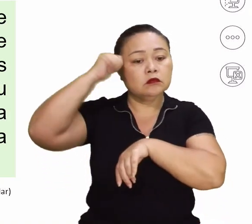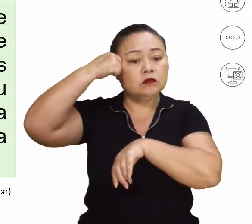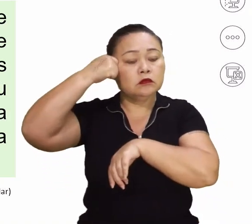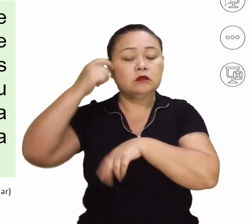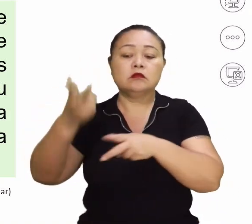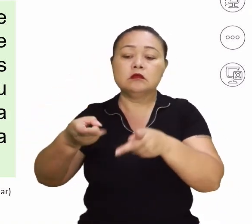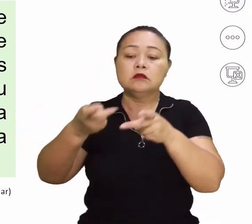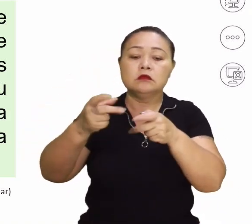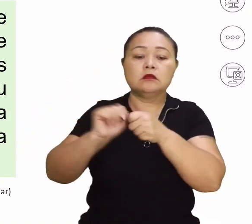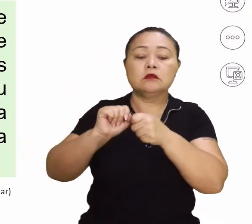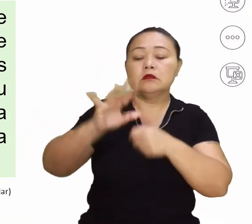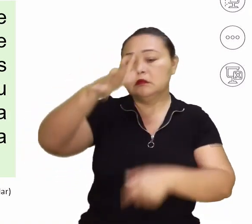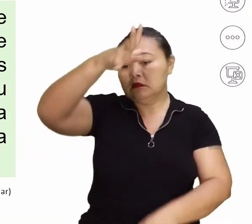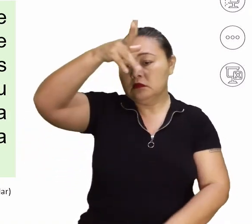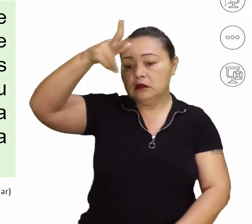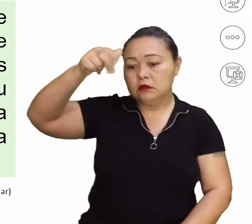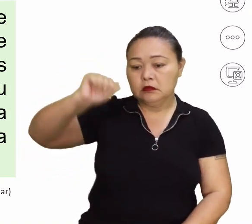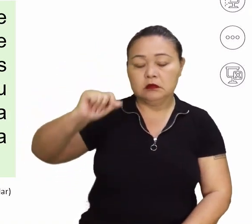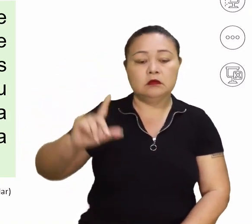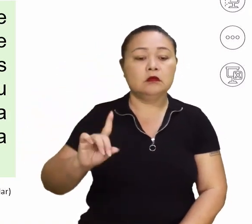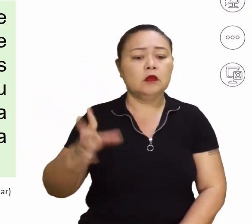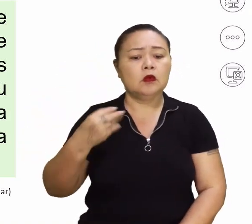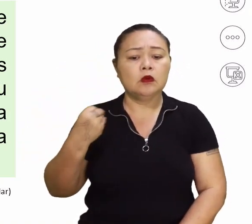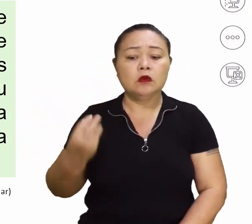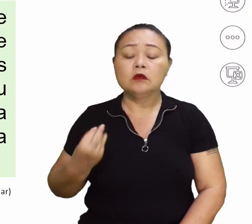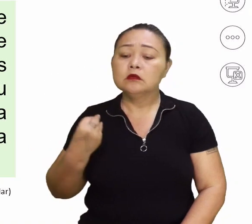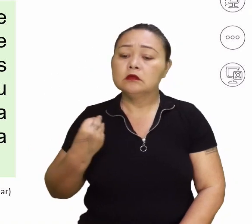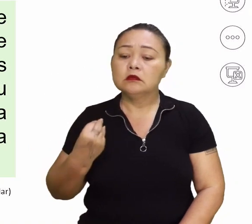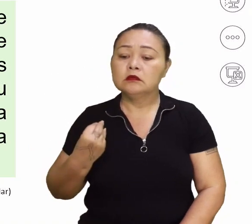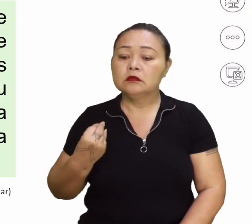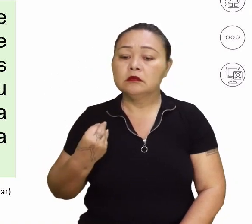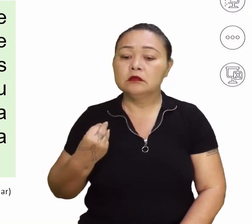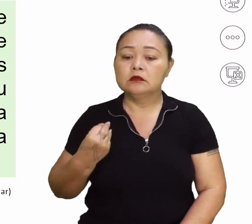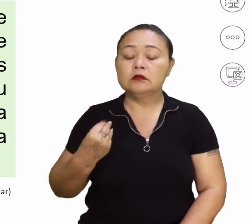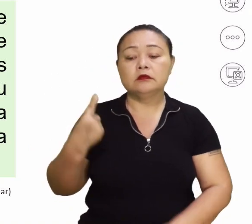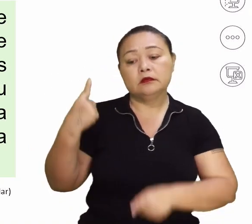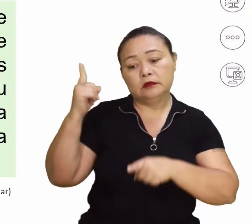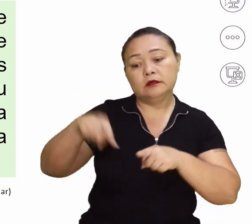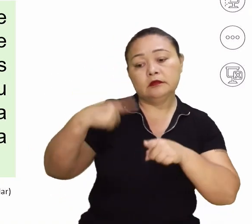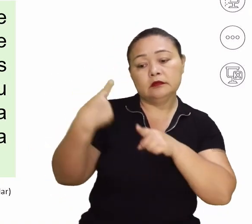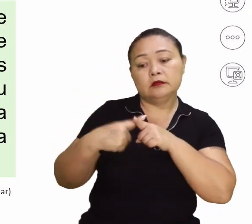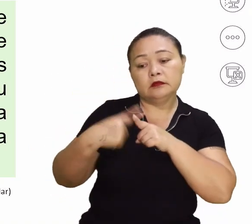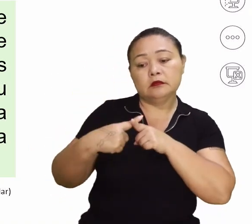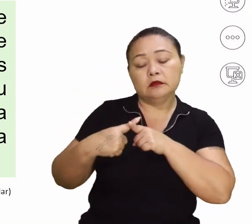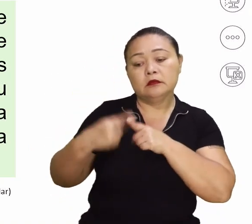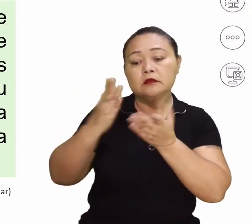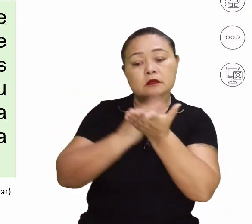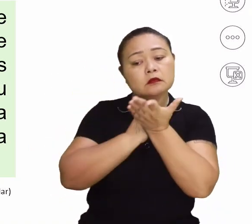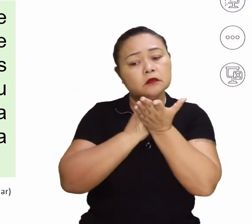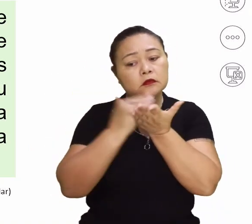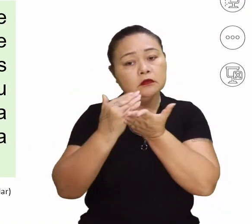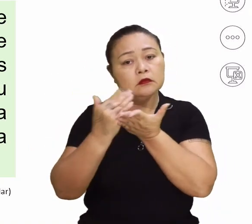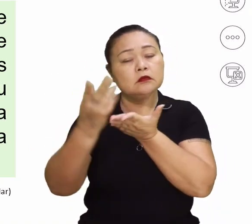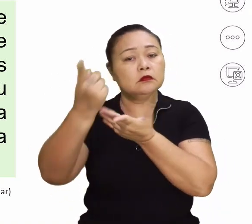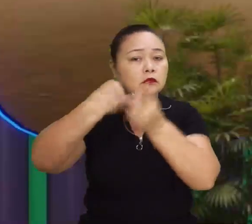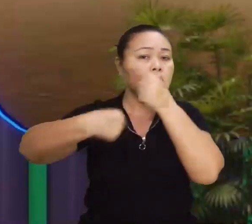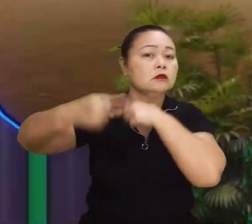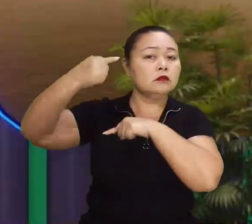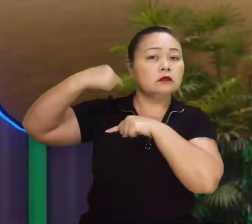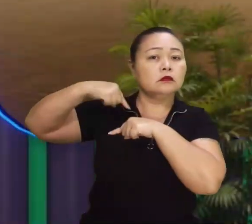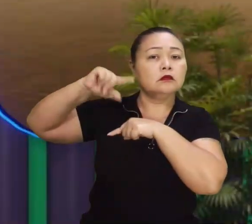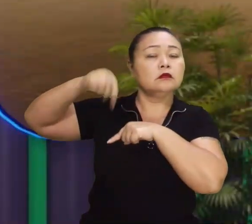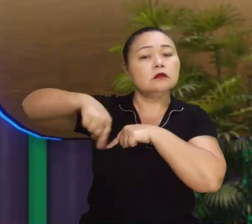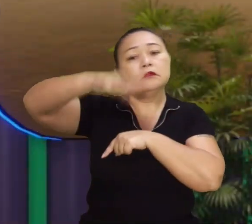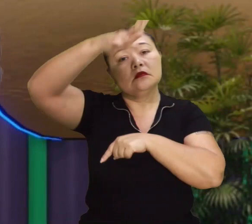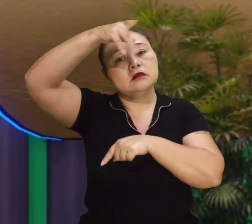no extrativismo na Amazônia. Como assim, professor? É porque, quando começou, há muito tempo atrás,